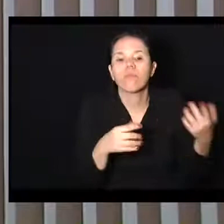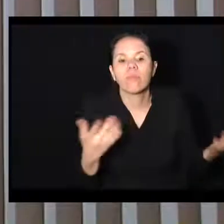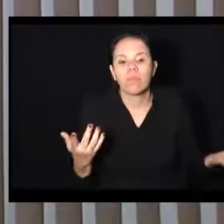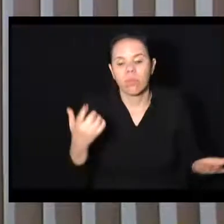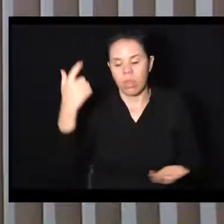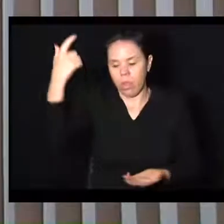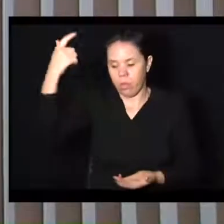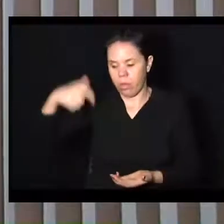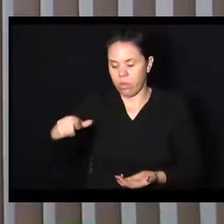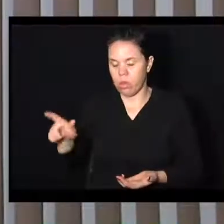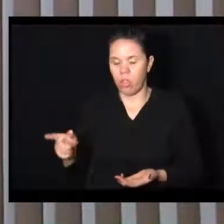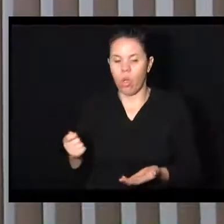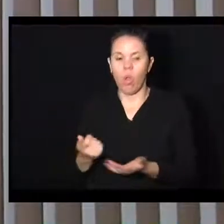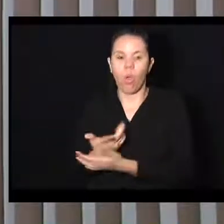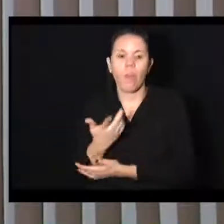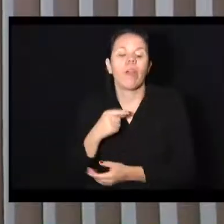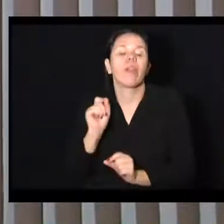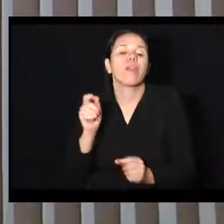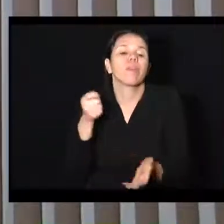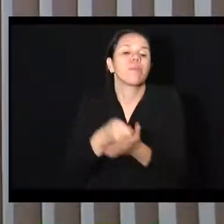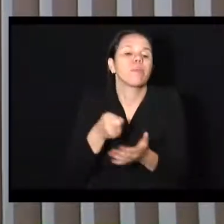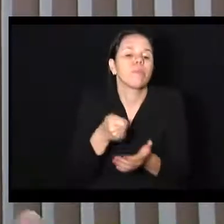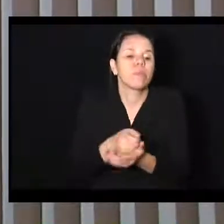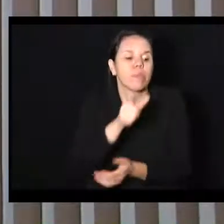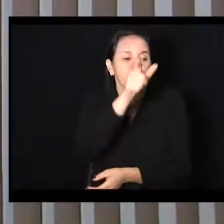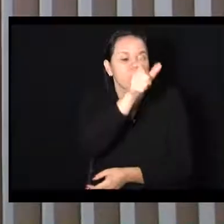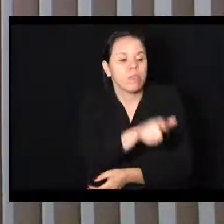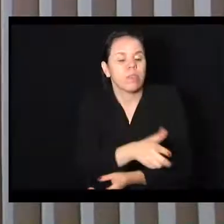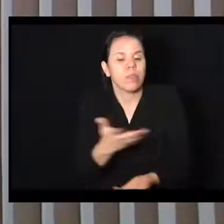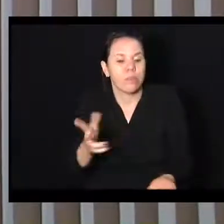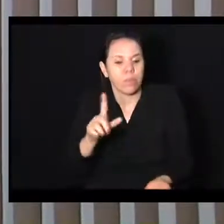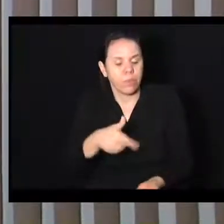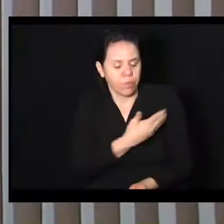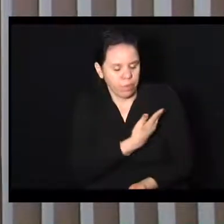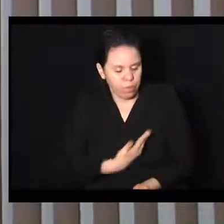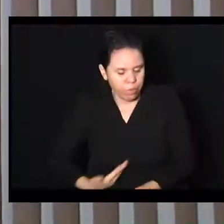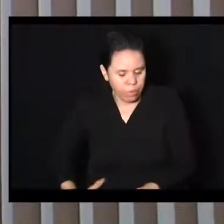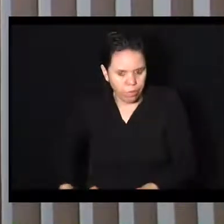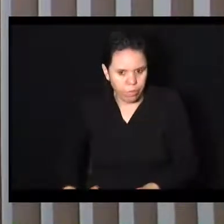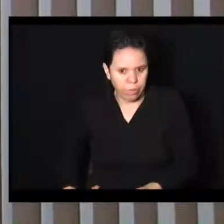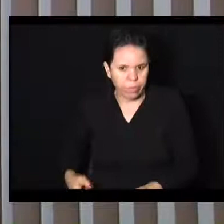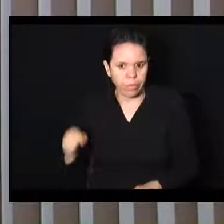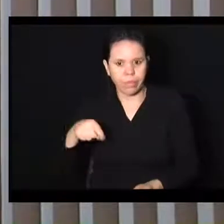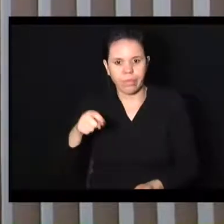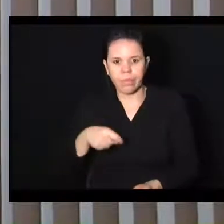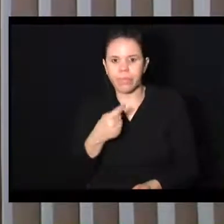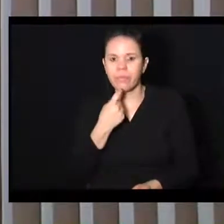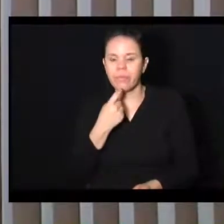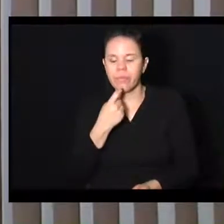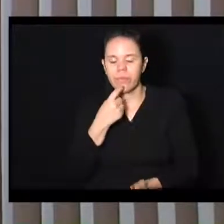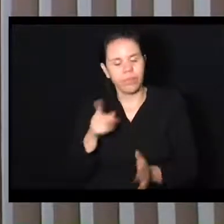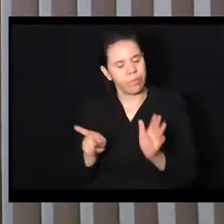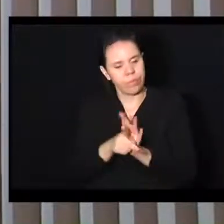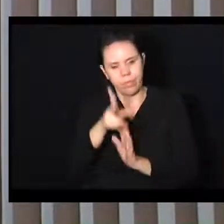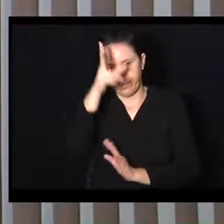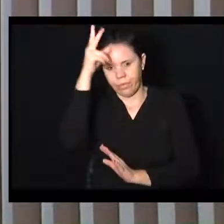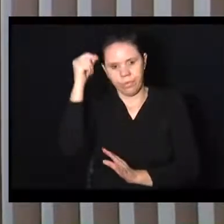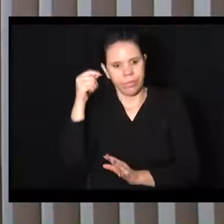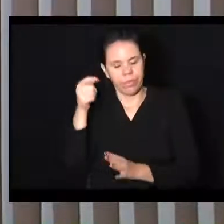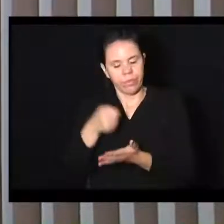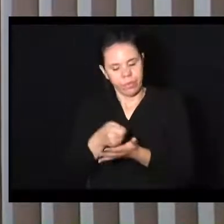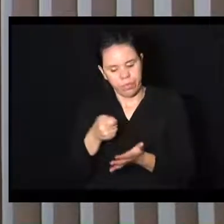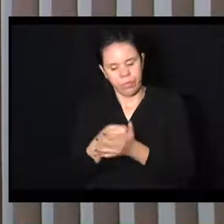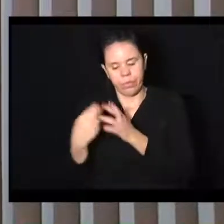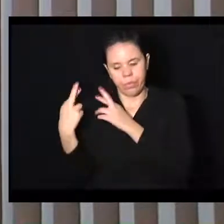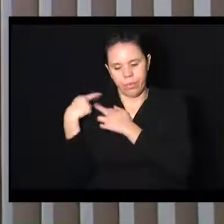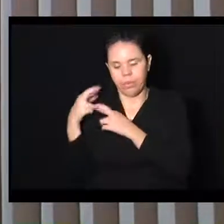a obrigação de fiscalizar é do ente público, é do Estado, no caso aqui em Campinas, do município. Dar-se aí